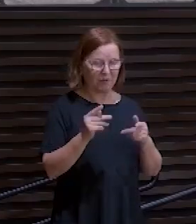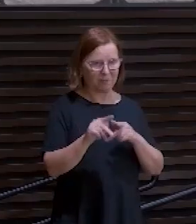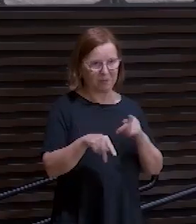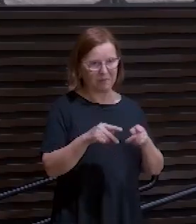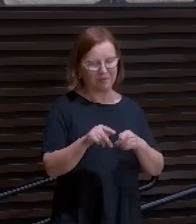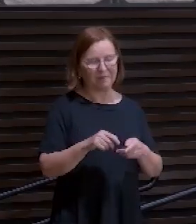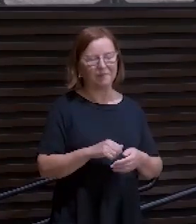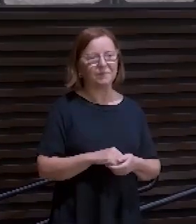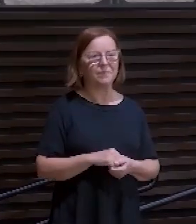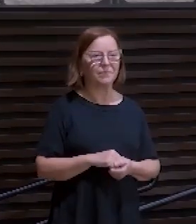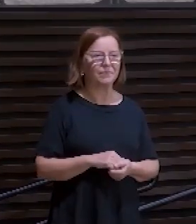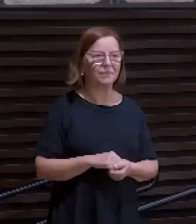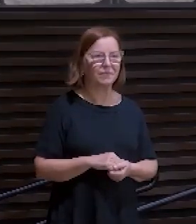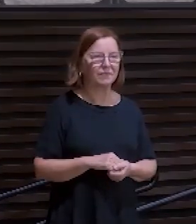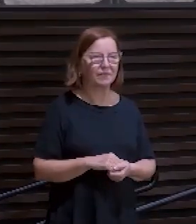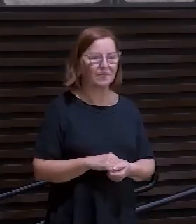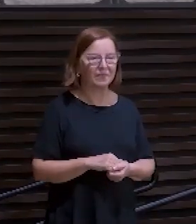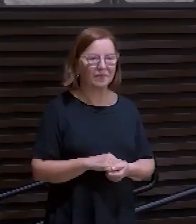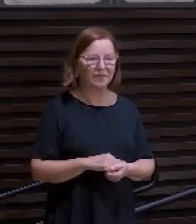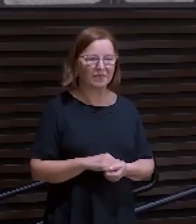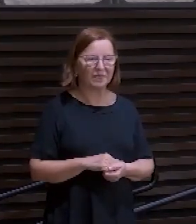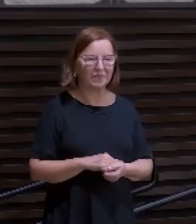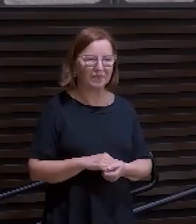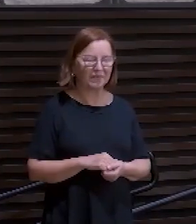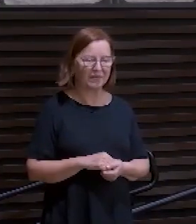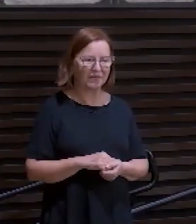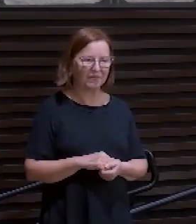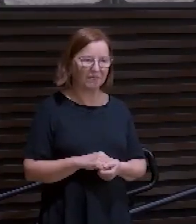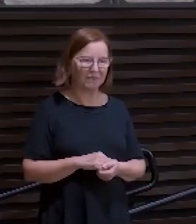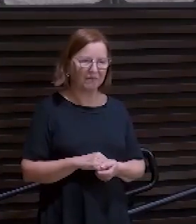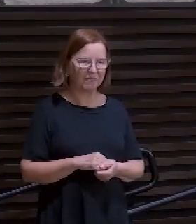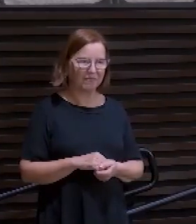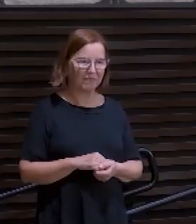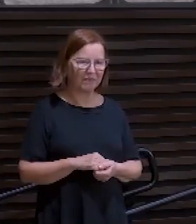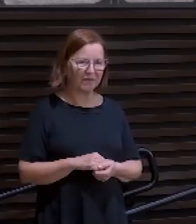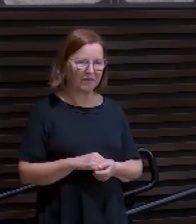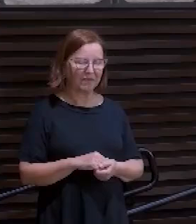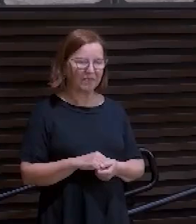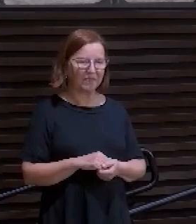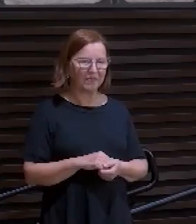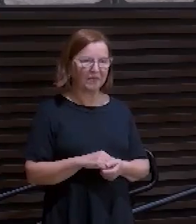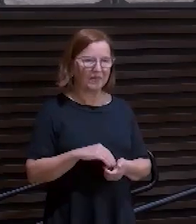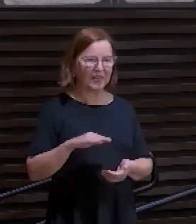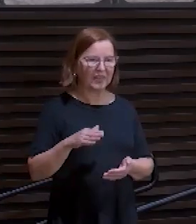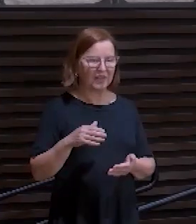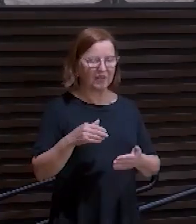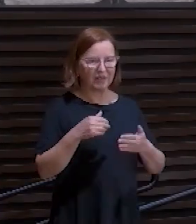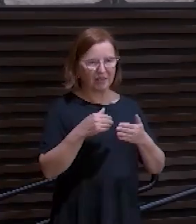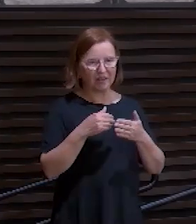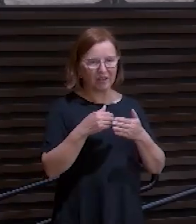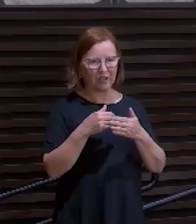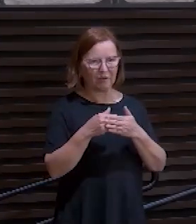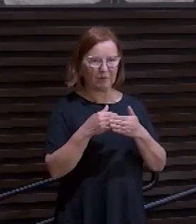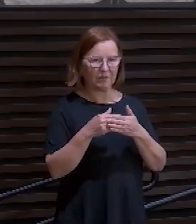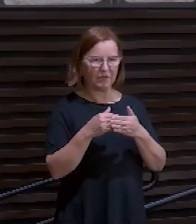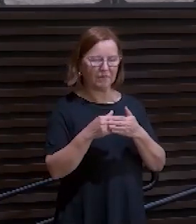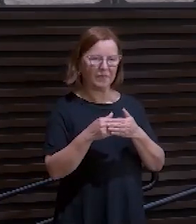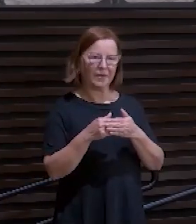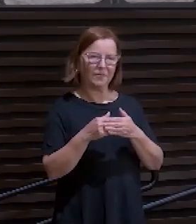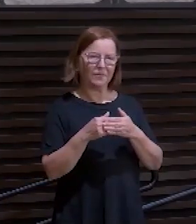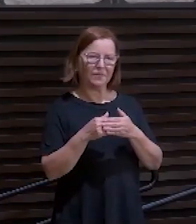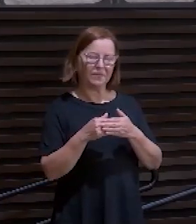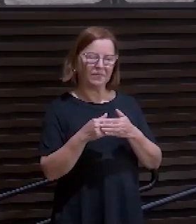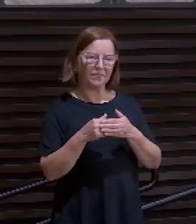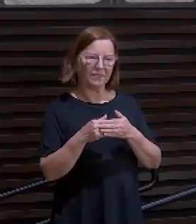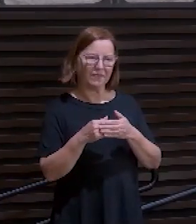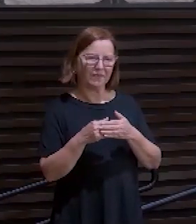Portanto, nos aproximar de um texto como esse, onde há choro, onde há confissão de